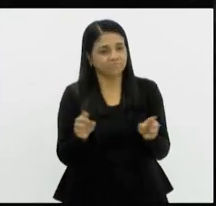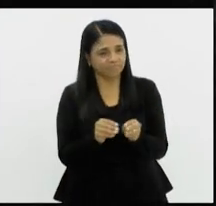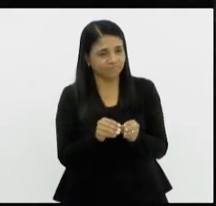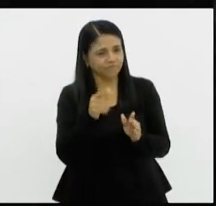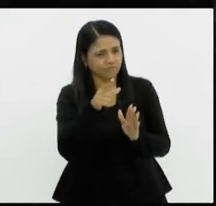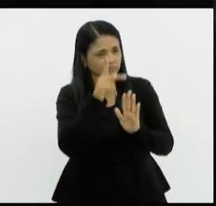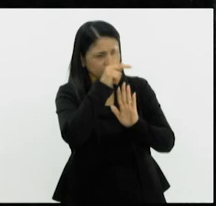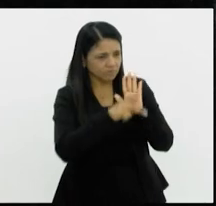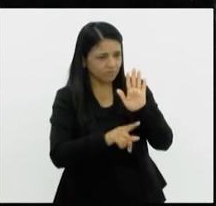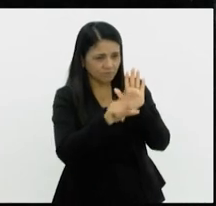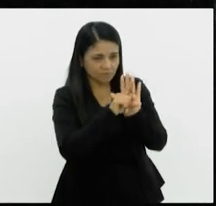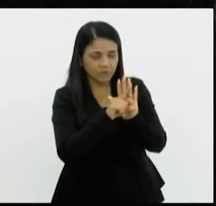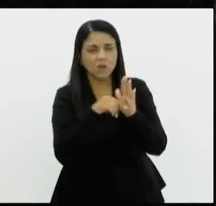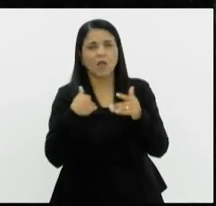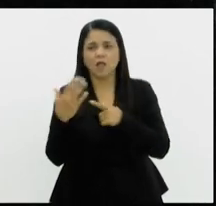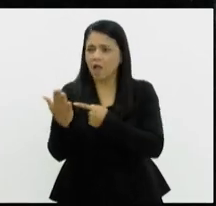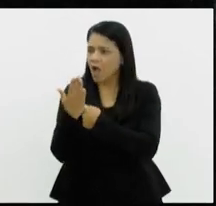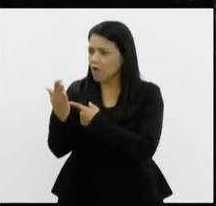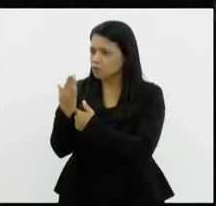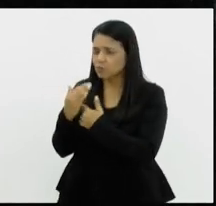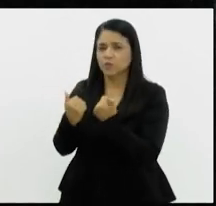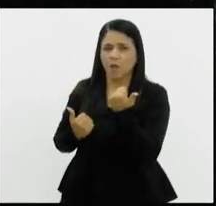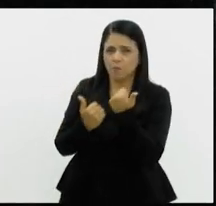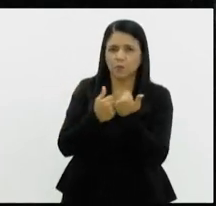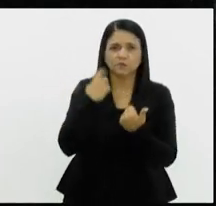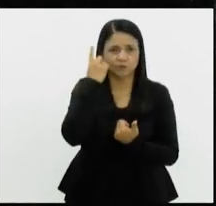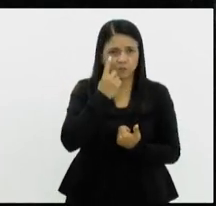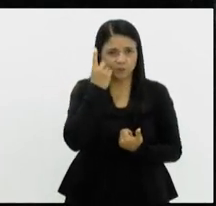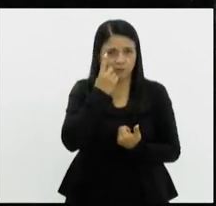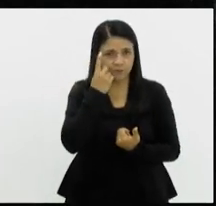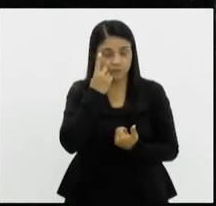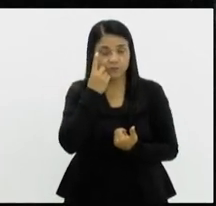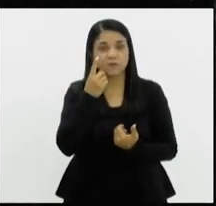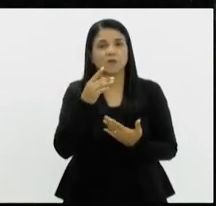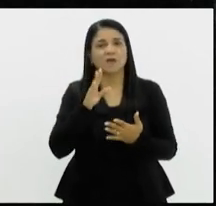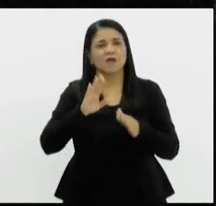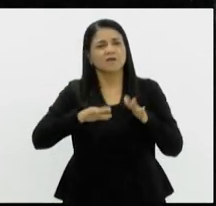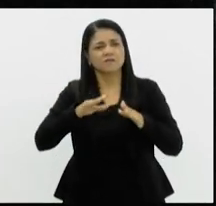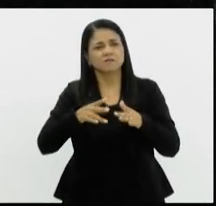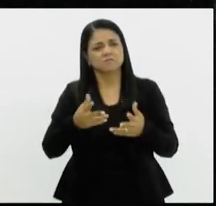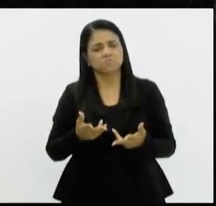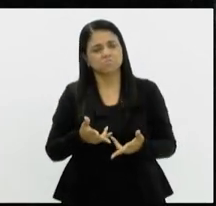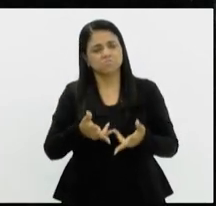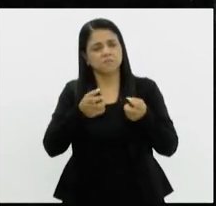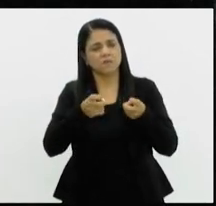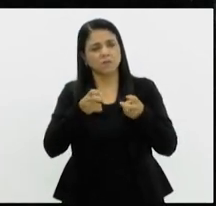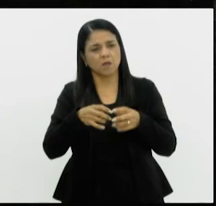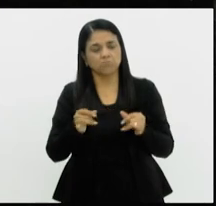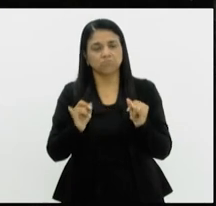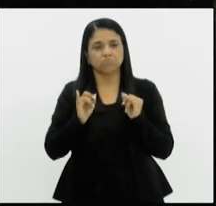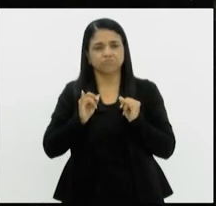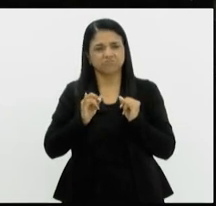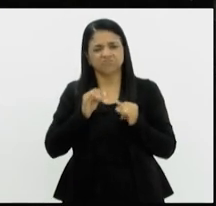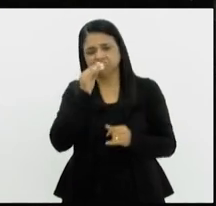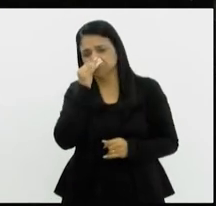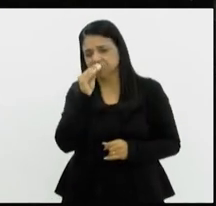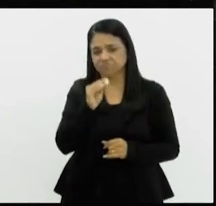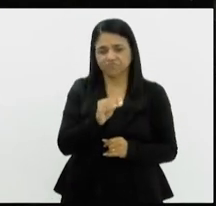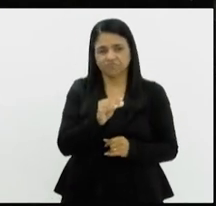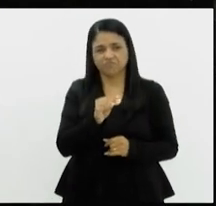todos os nobres deputados M das vezes nós vemos aão Com muito respeito alguns